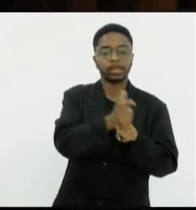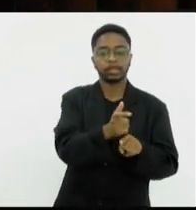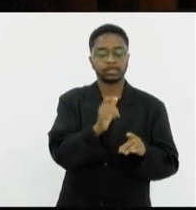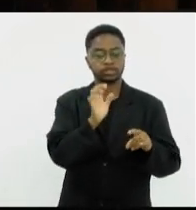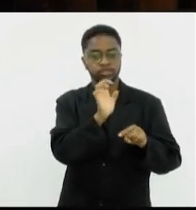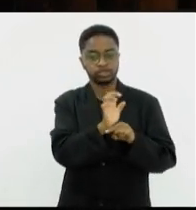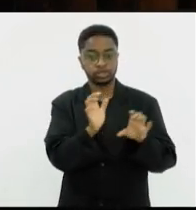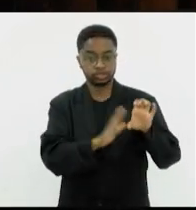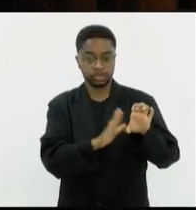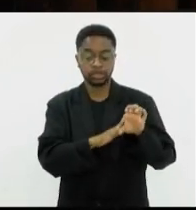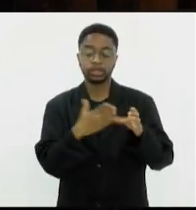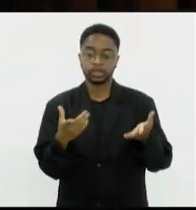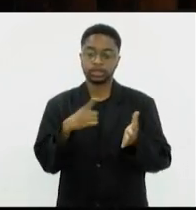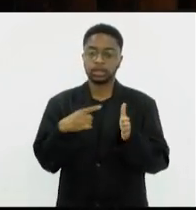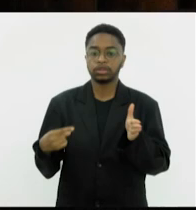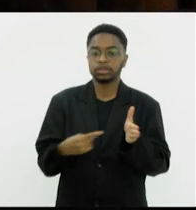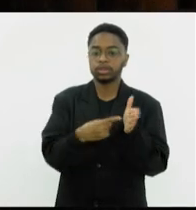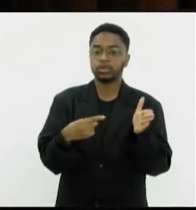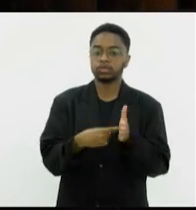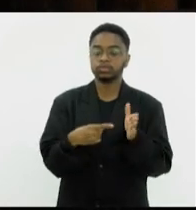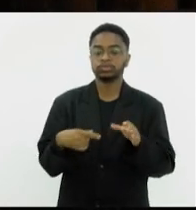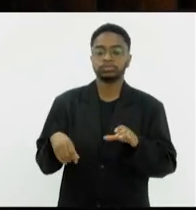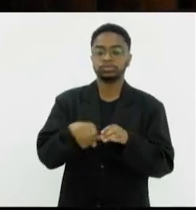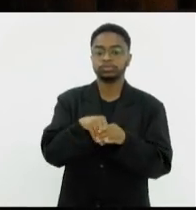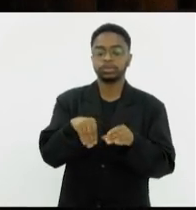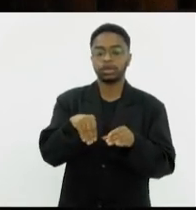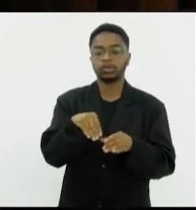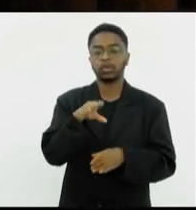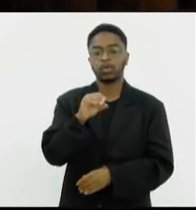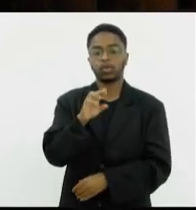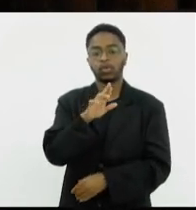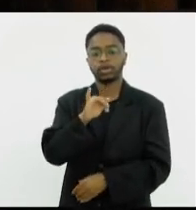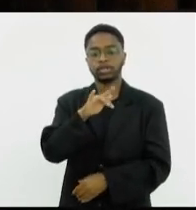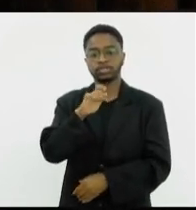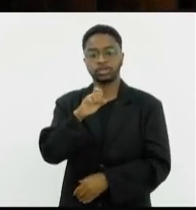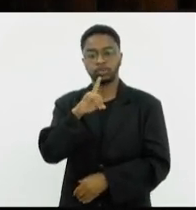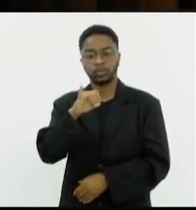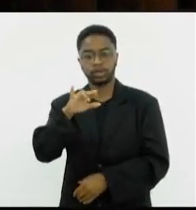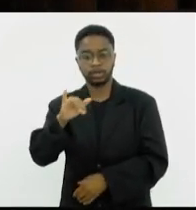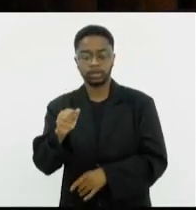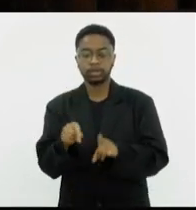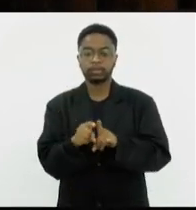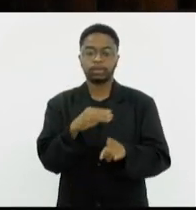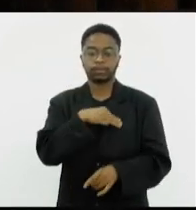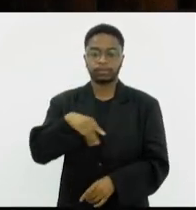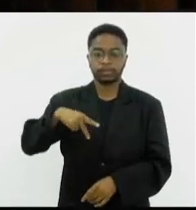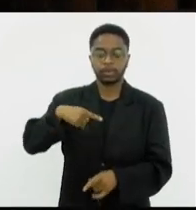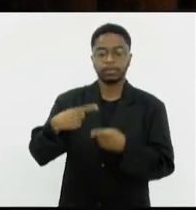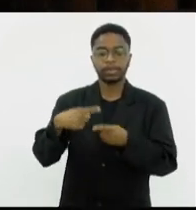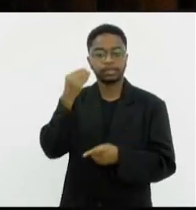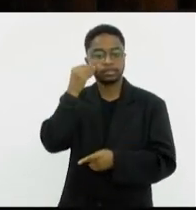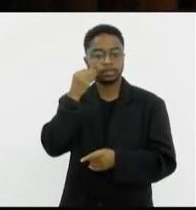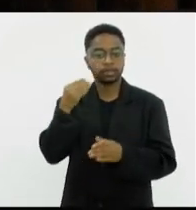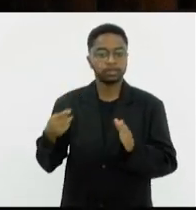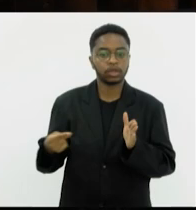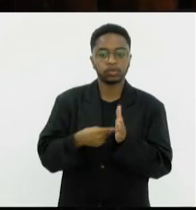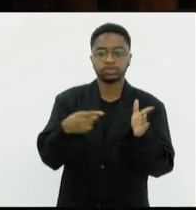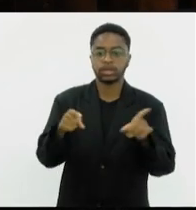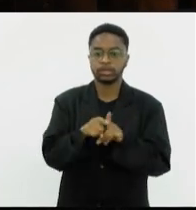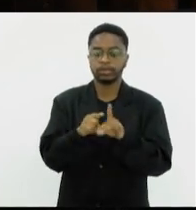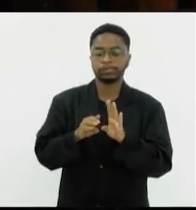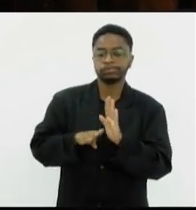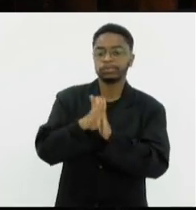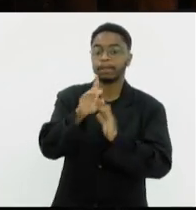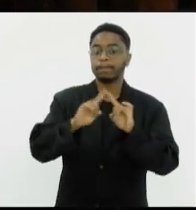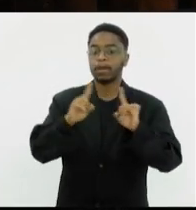daí, são denúncias em cima de corregedoria, denúncias em cima de Ministério Público para denunciar e tentar nos calar. Só que o Brasil